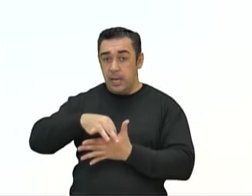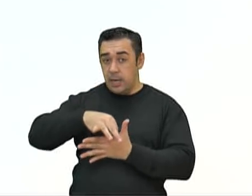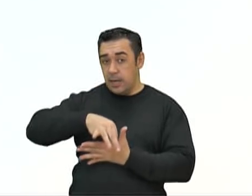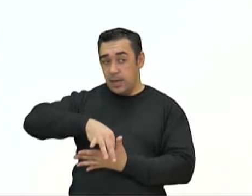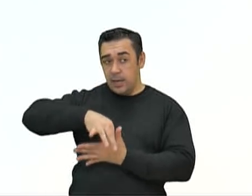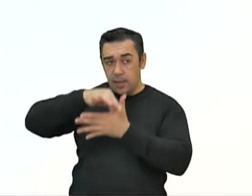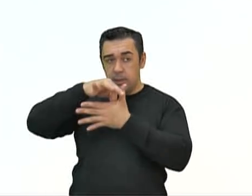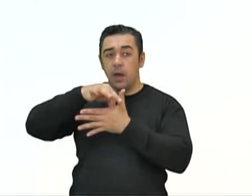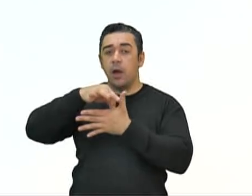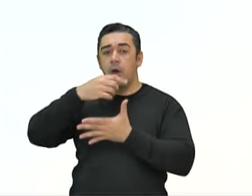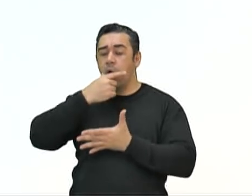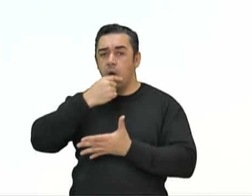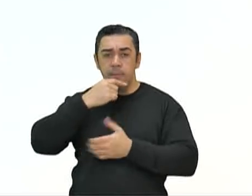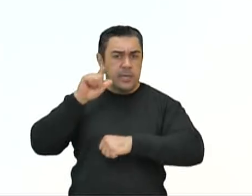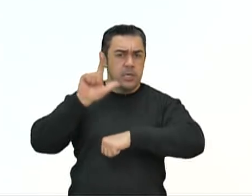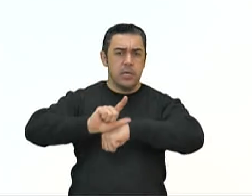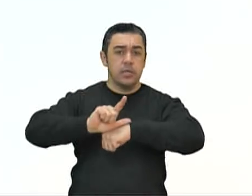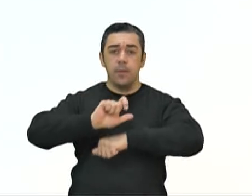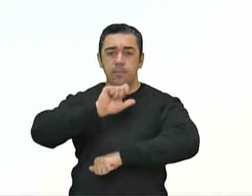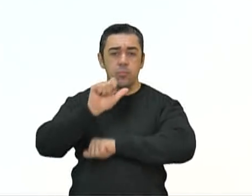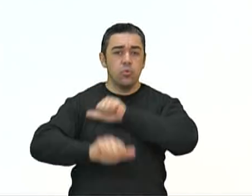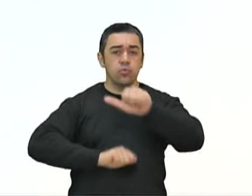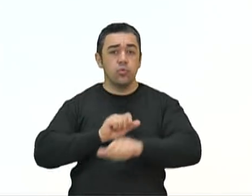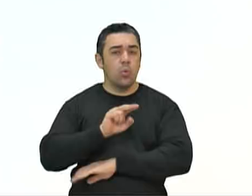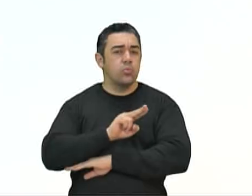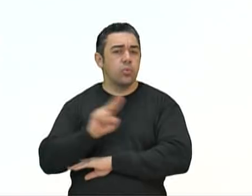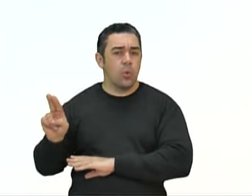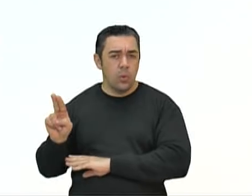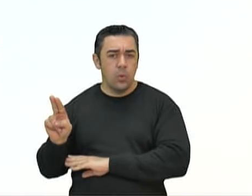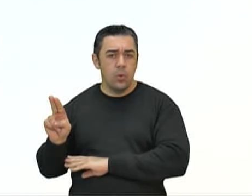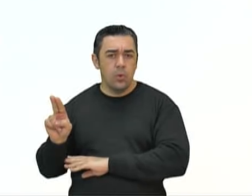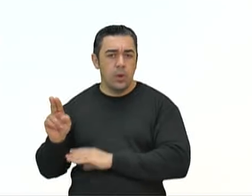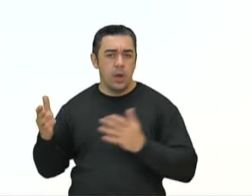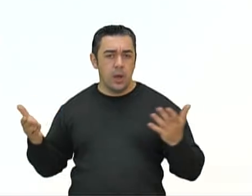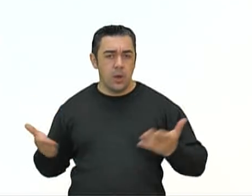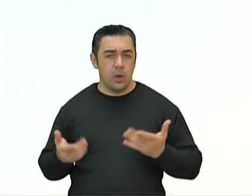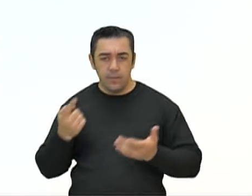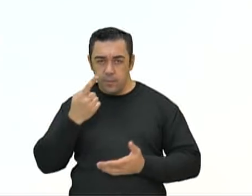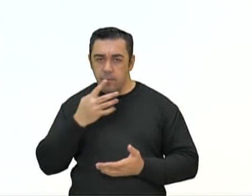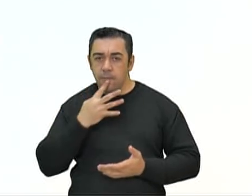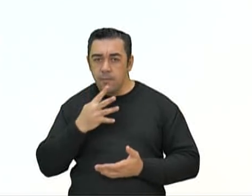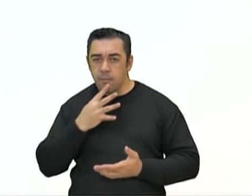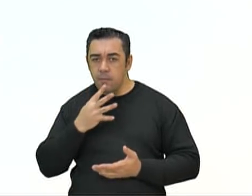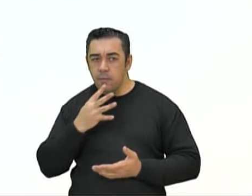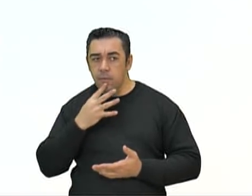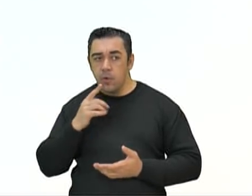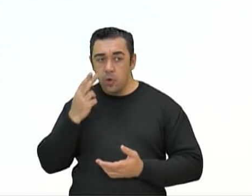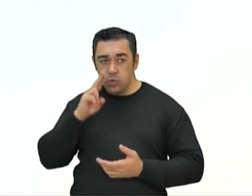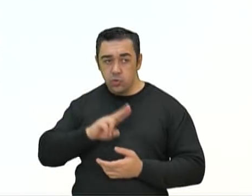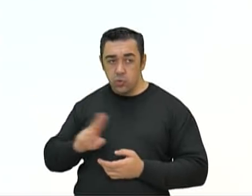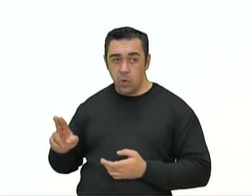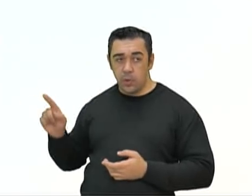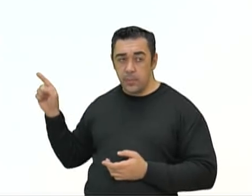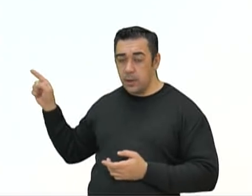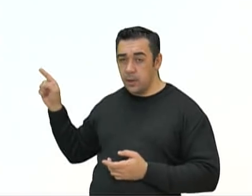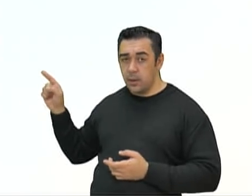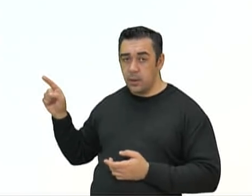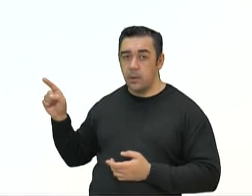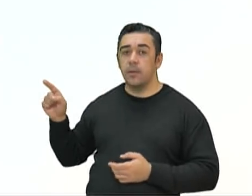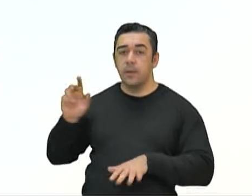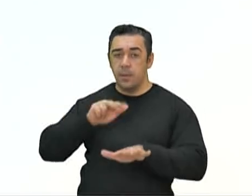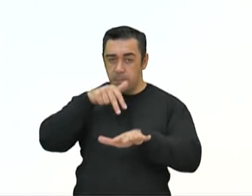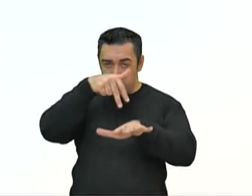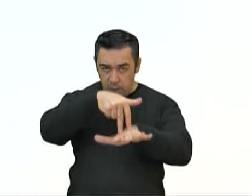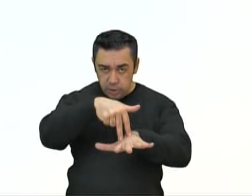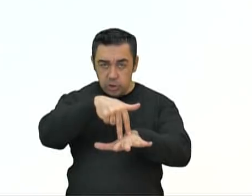partido. E ele logo mudou o nome do partido. Então, nós vamos conhecer ele mais por esse nome,